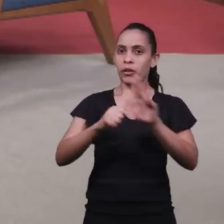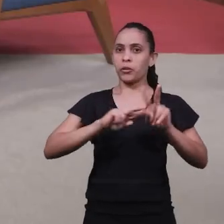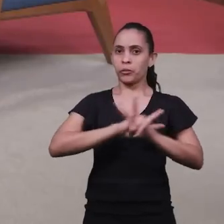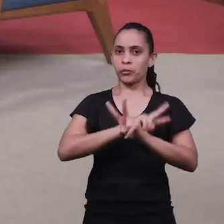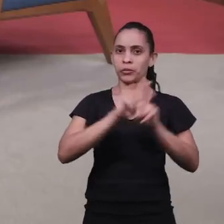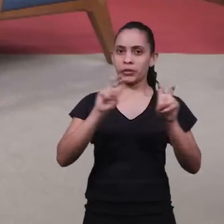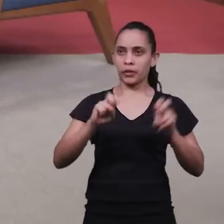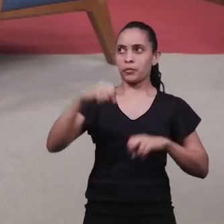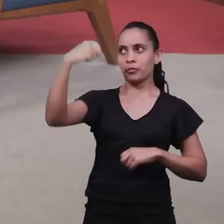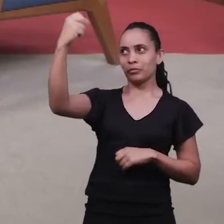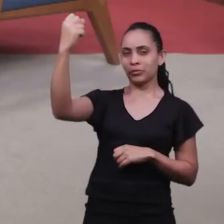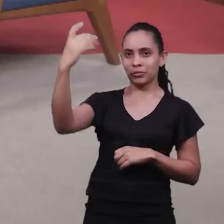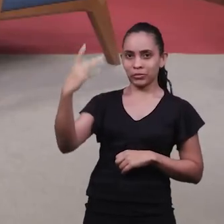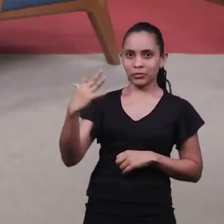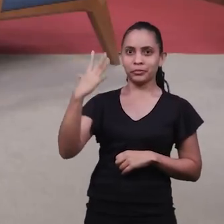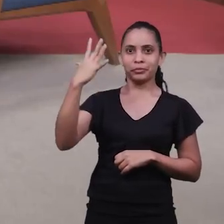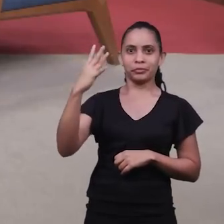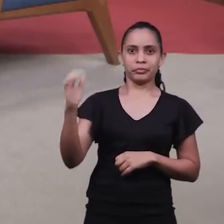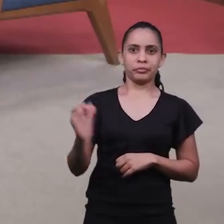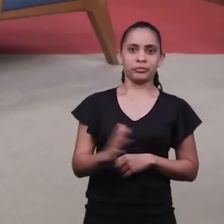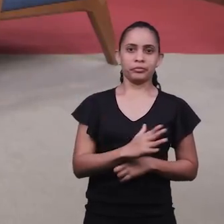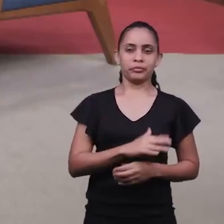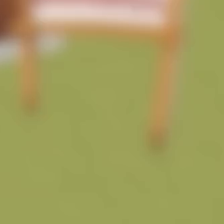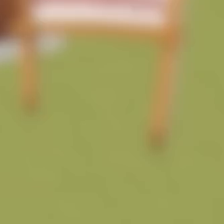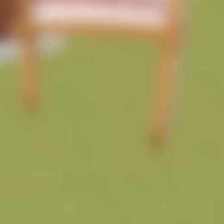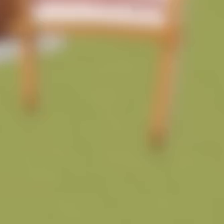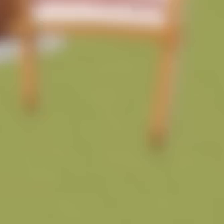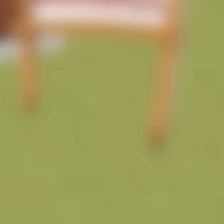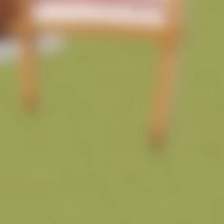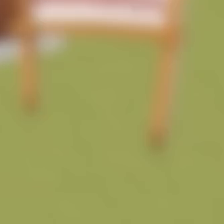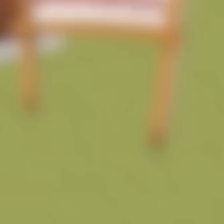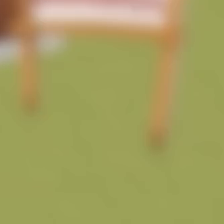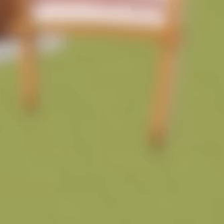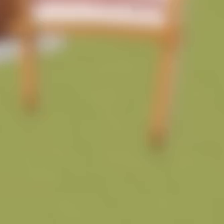o tema Resplandeceu a Luz.